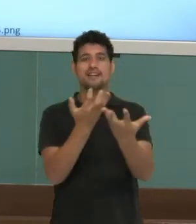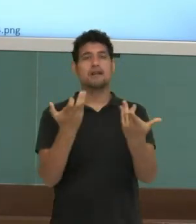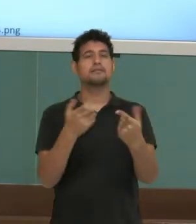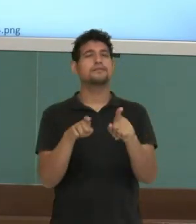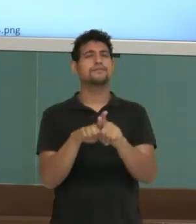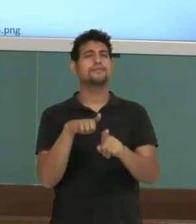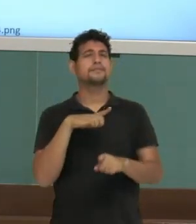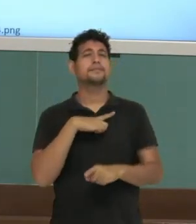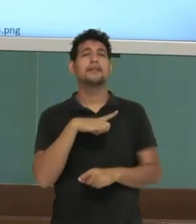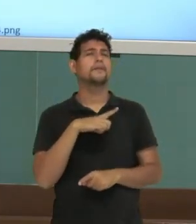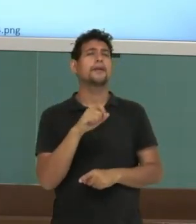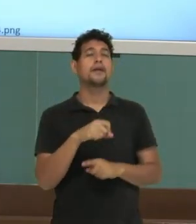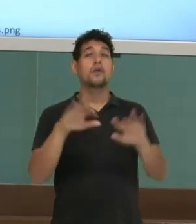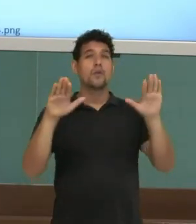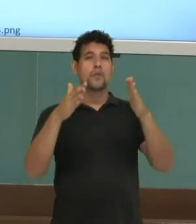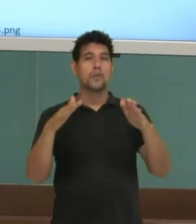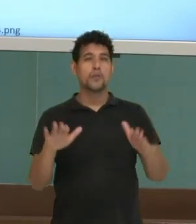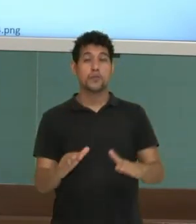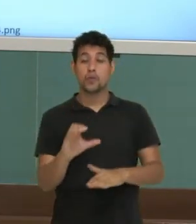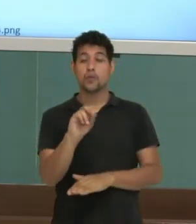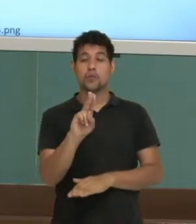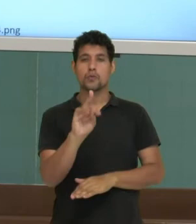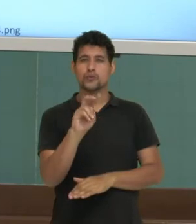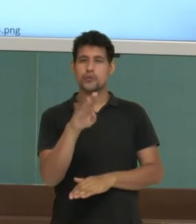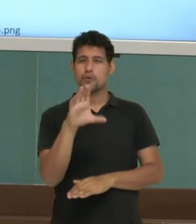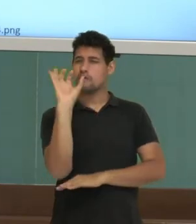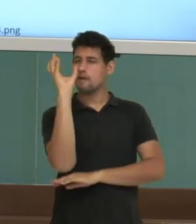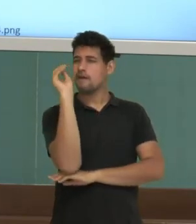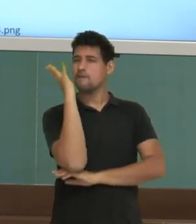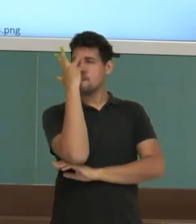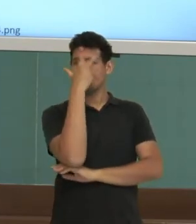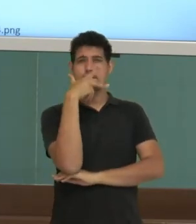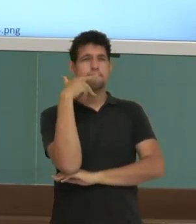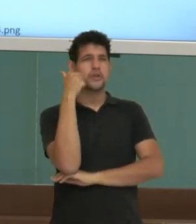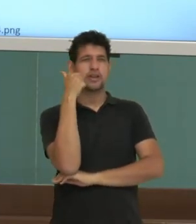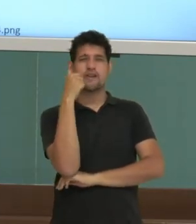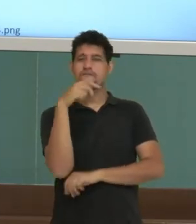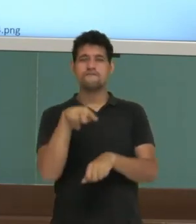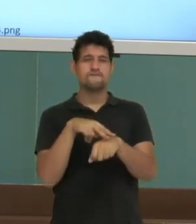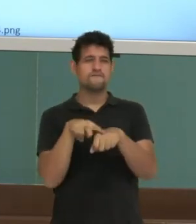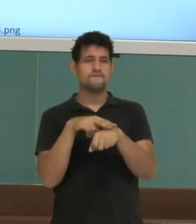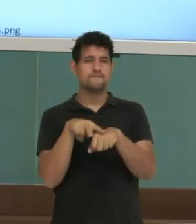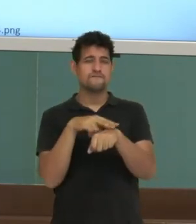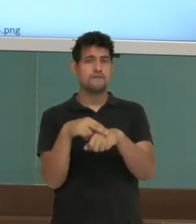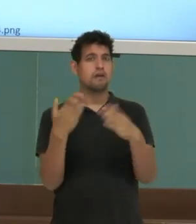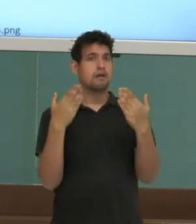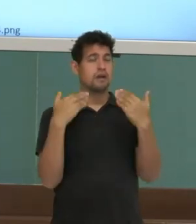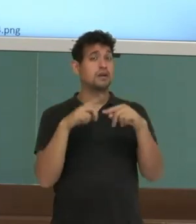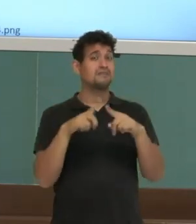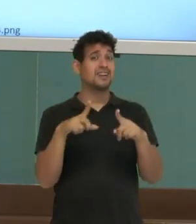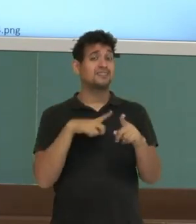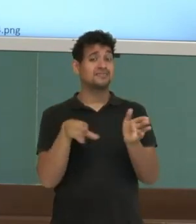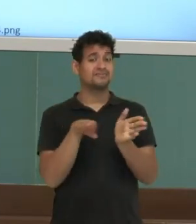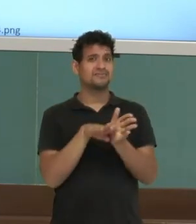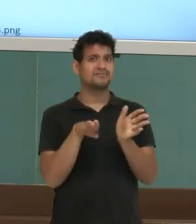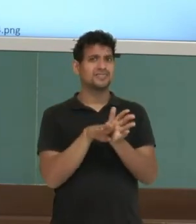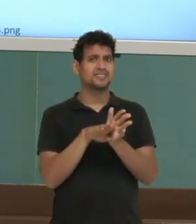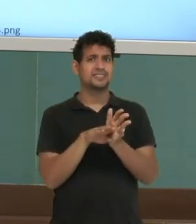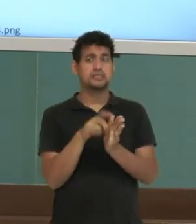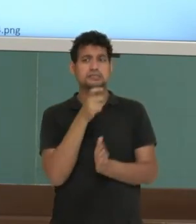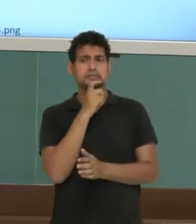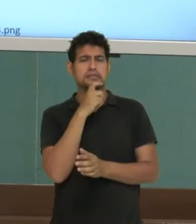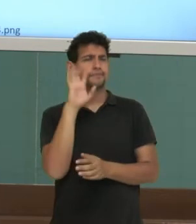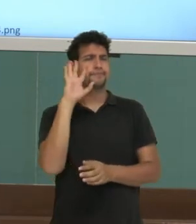para o outono. A árvore está linda, com as folhas bem verdinhas no verão. Só que vai chegar o inverno. Então